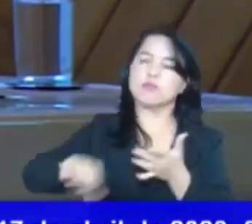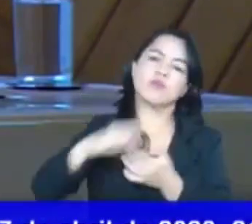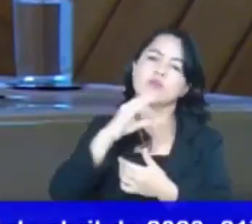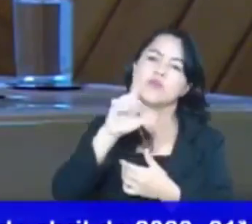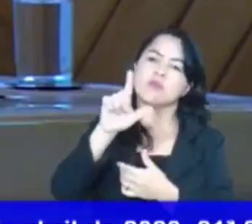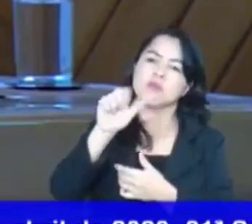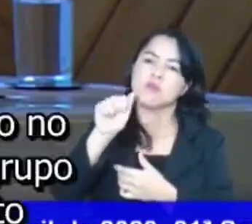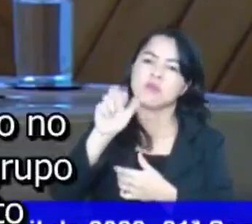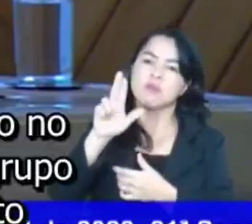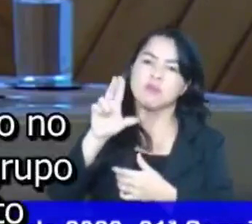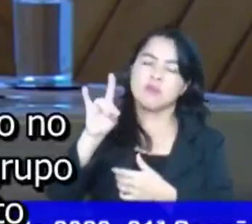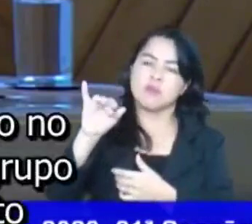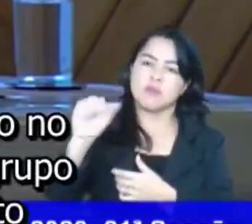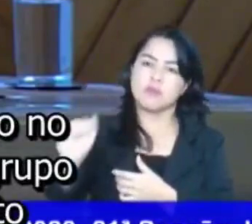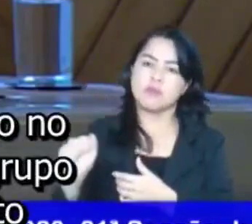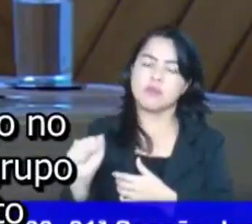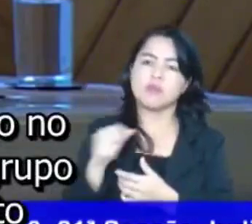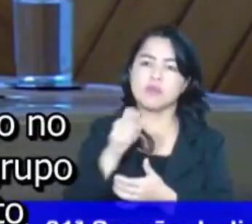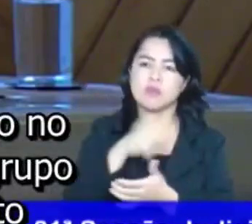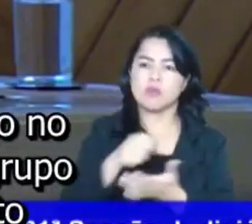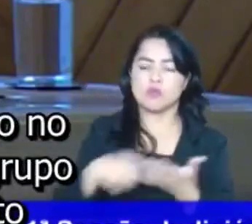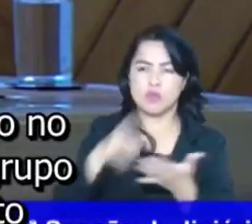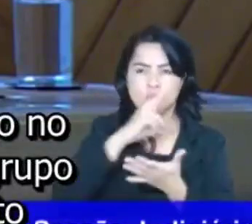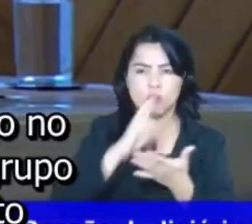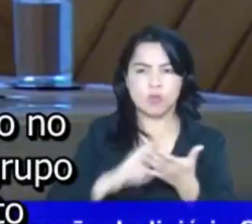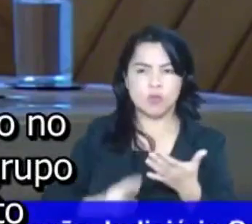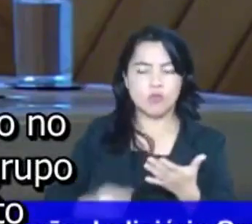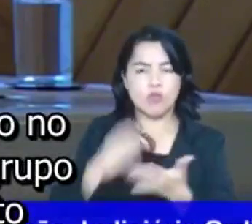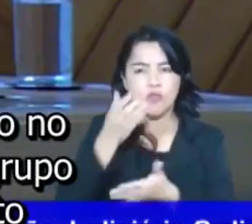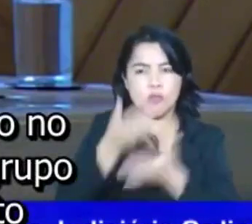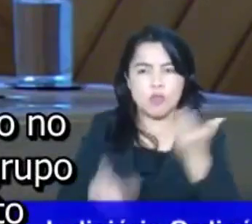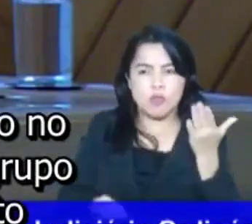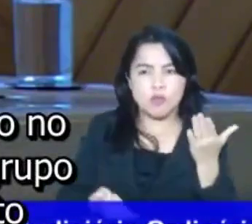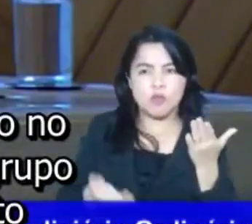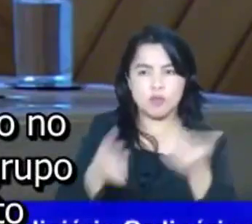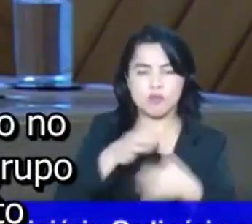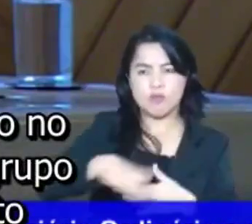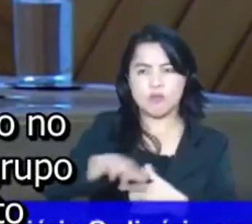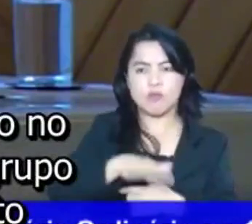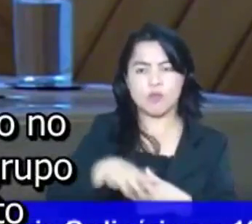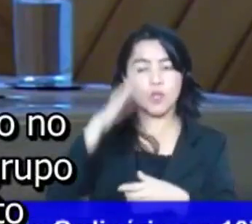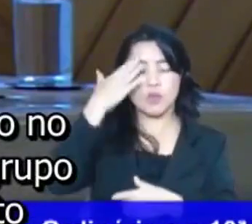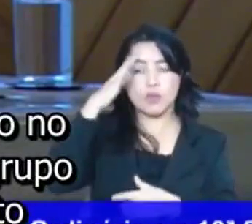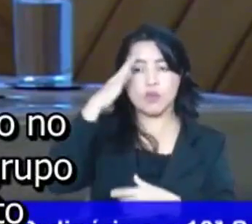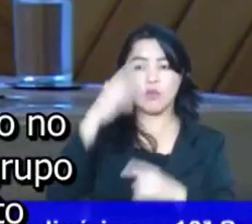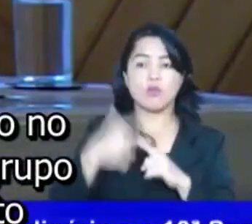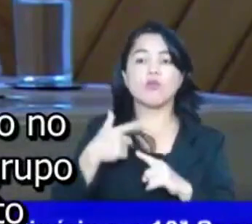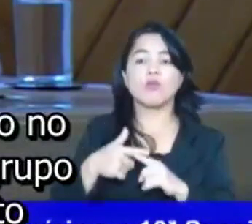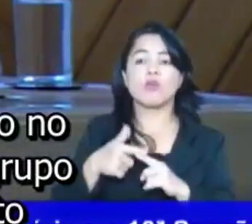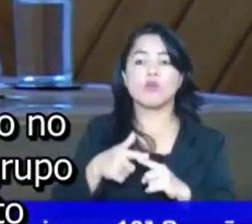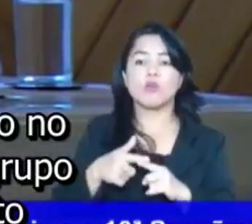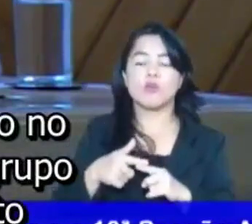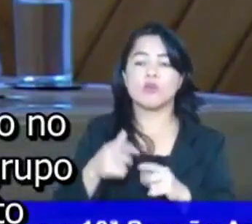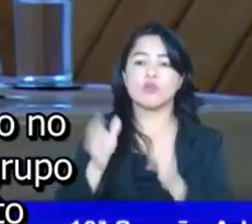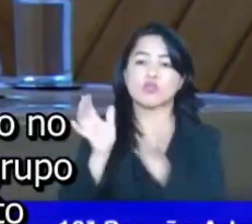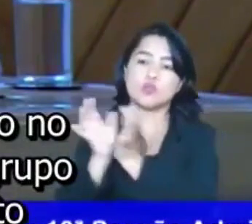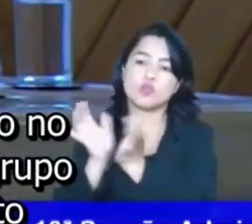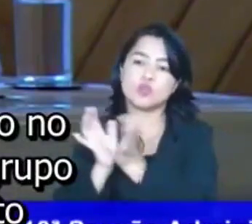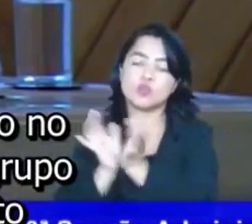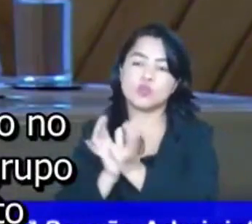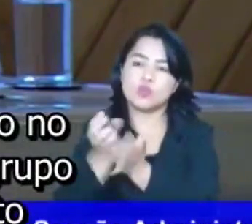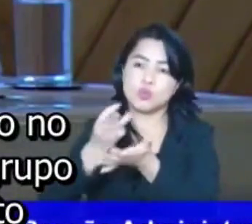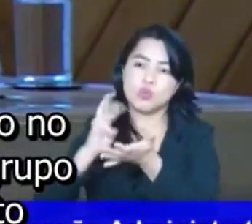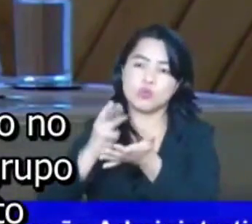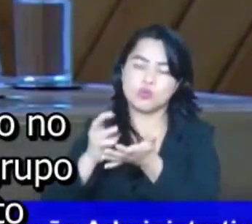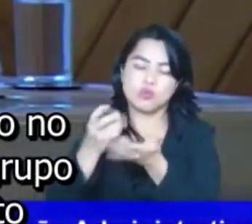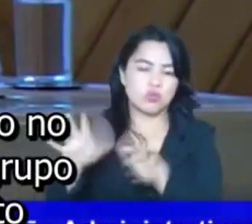Nunes Almeida narrou à Folha 72 que perdeu seu cargo no IFAP e entende que isso aconteceu porque saiu do grupo de WhatsApp